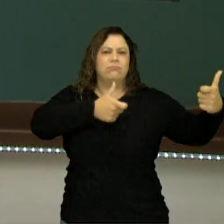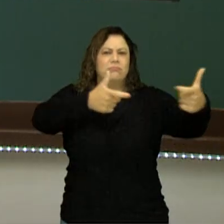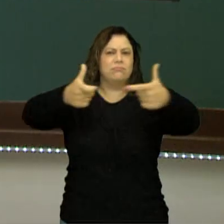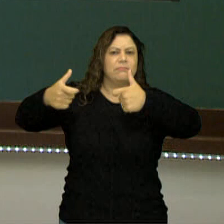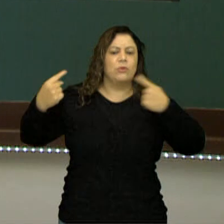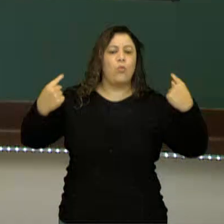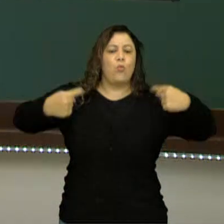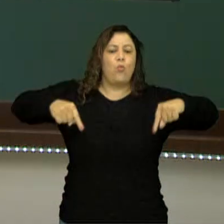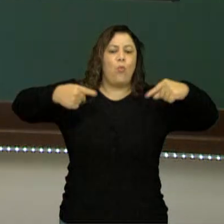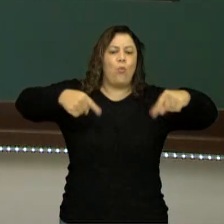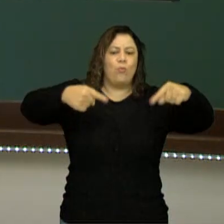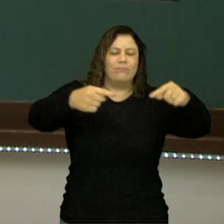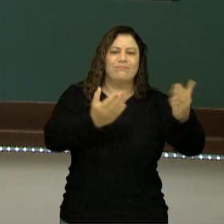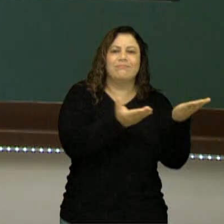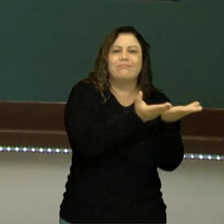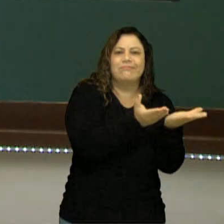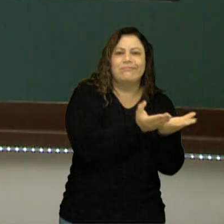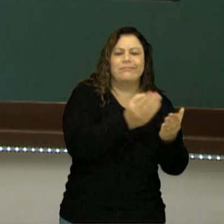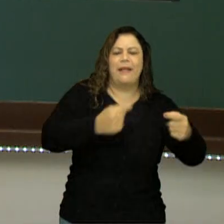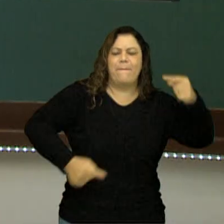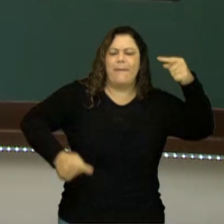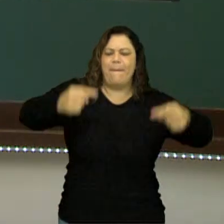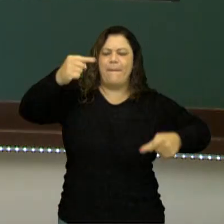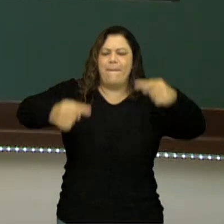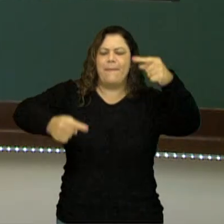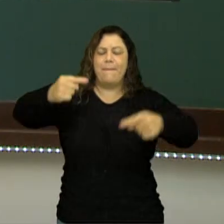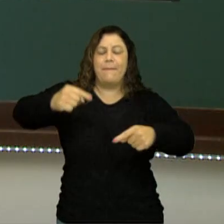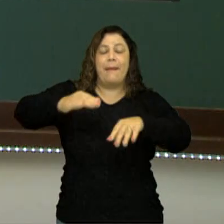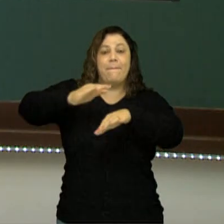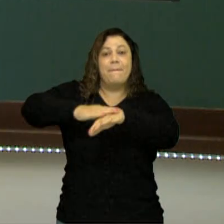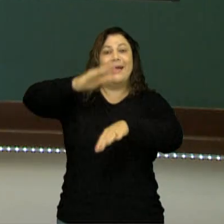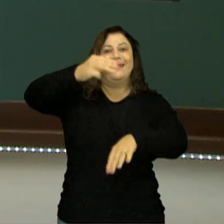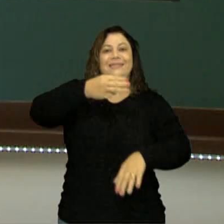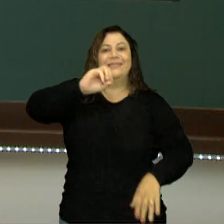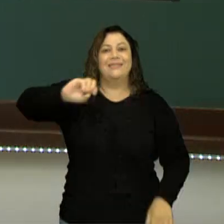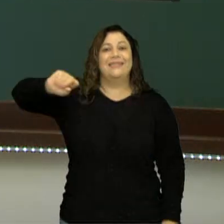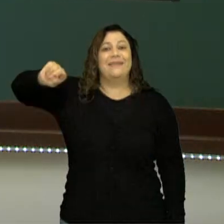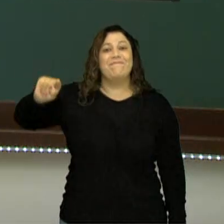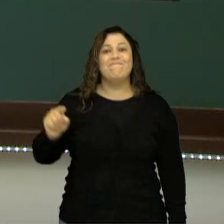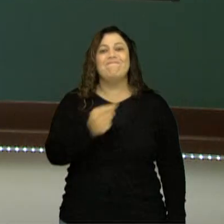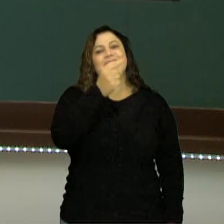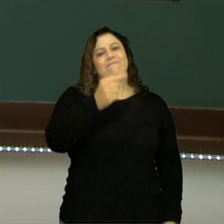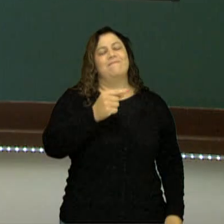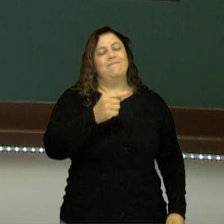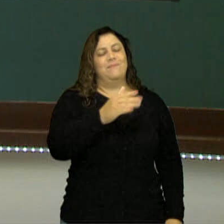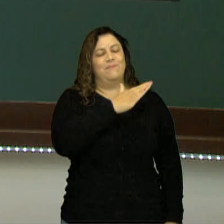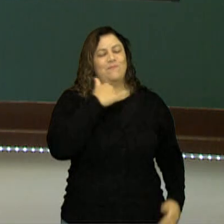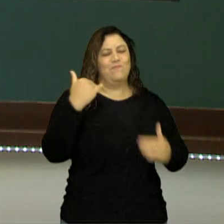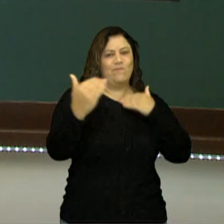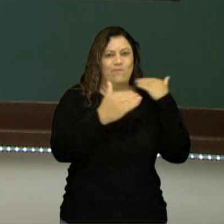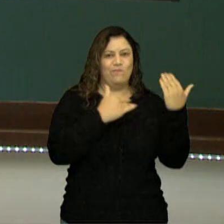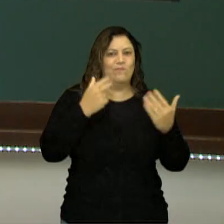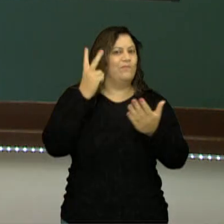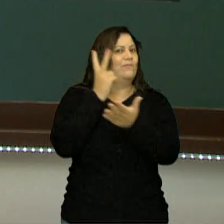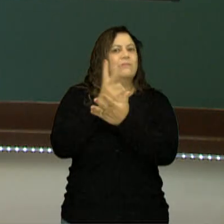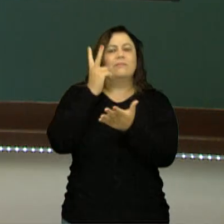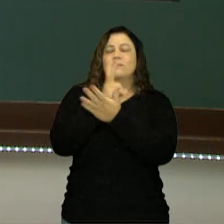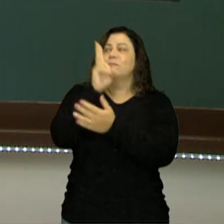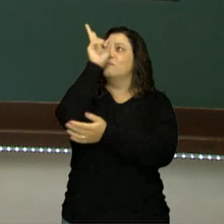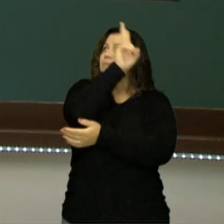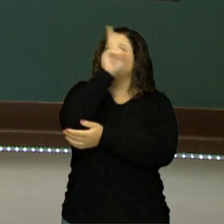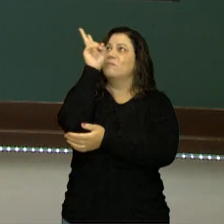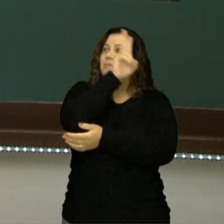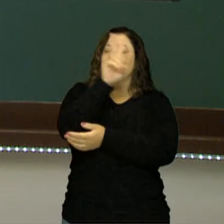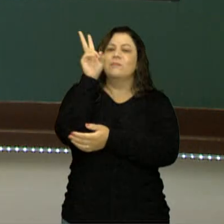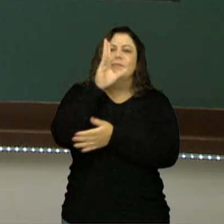pelo interior do país, levando a mais de 30 mil mortos. Então ele é sempre lembrado, né, por essa situação, um episódio